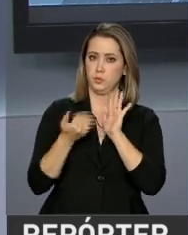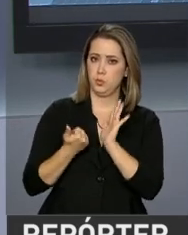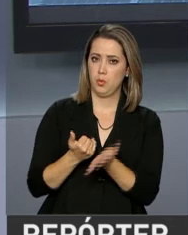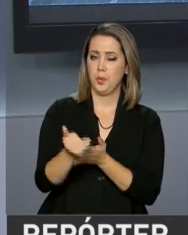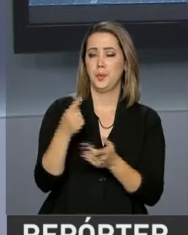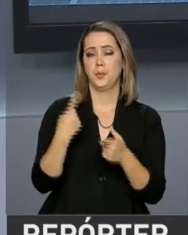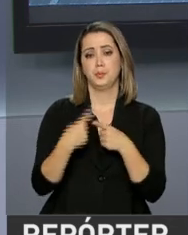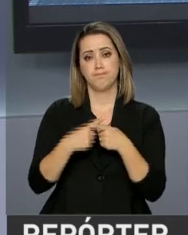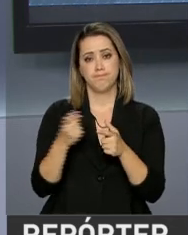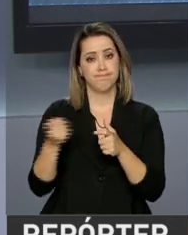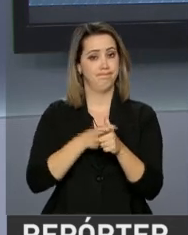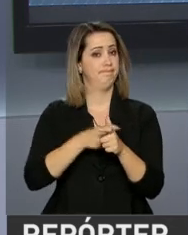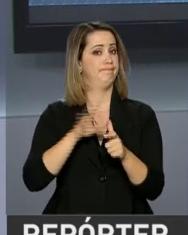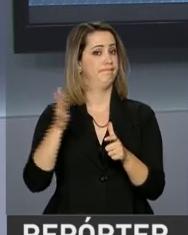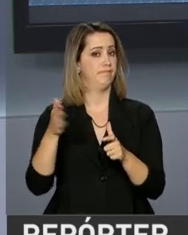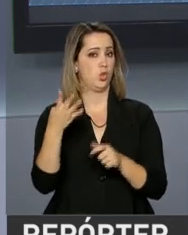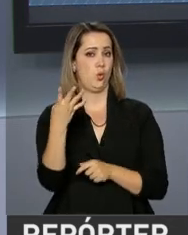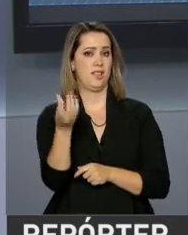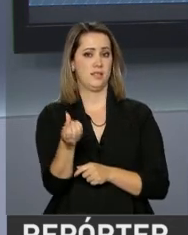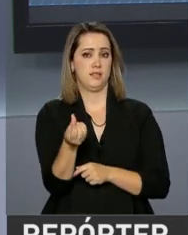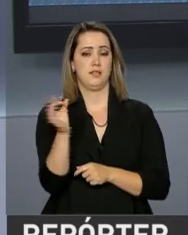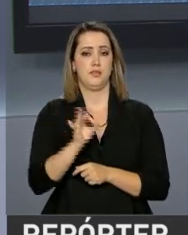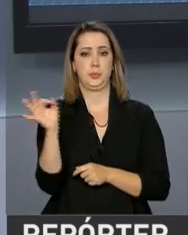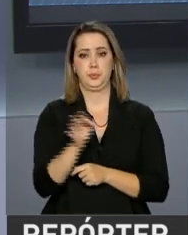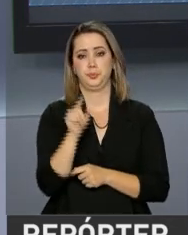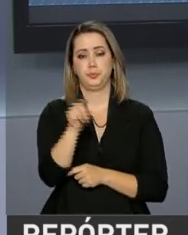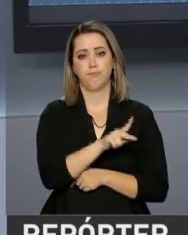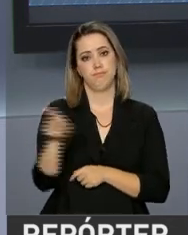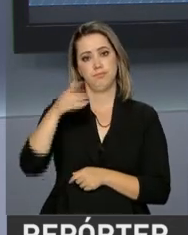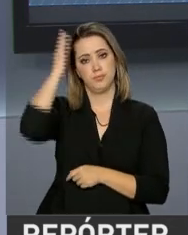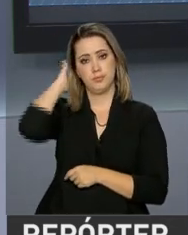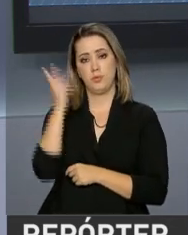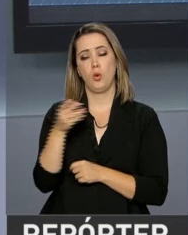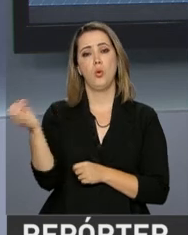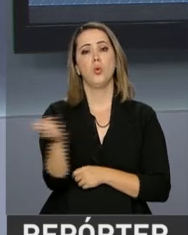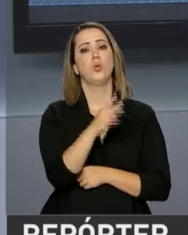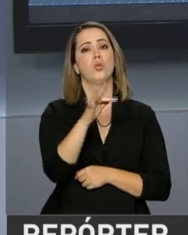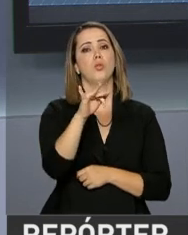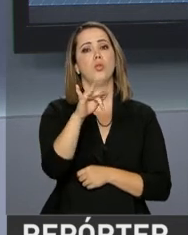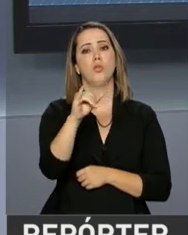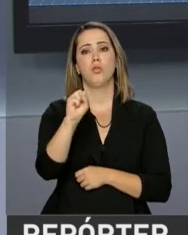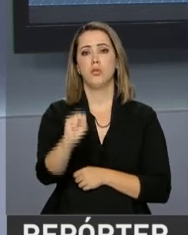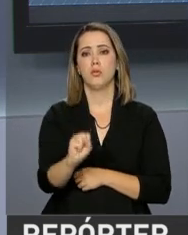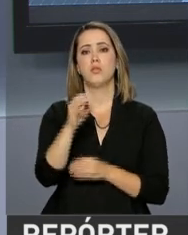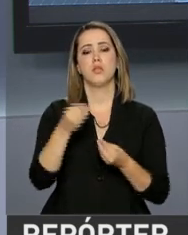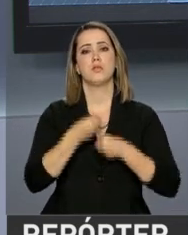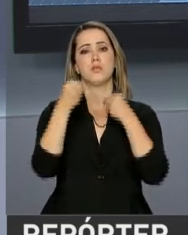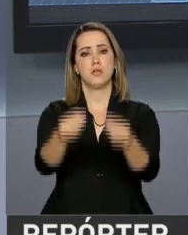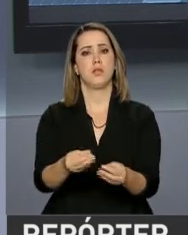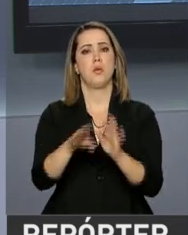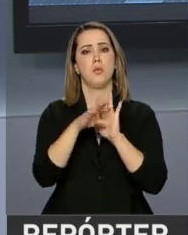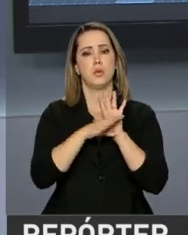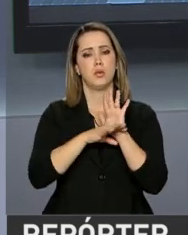de inadimplência em torno de 46% para o presidente michel temer o novo fies vai garantir um programa mais